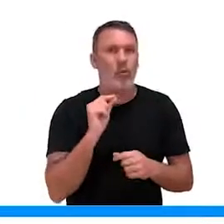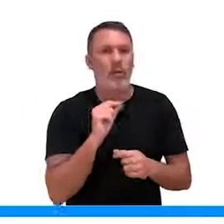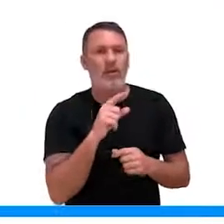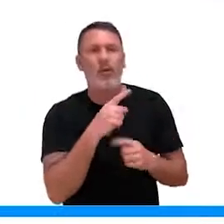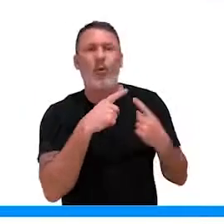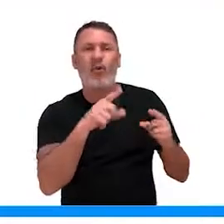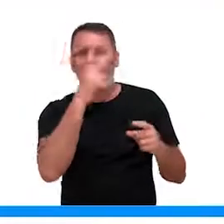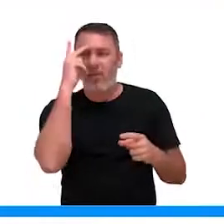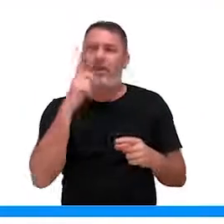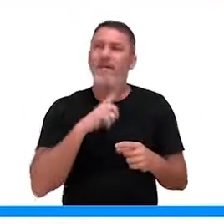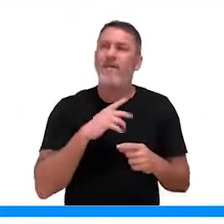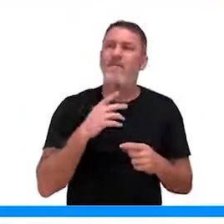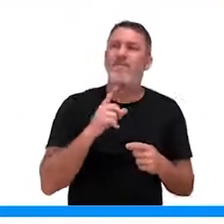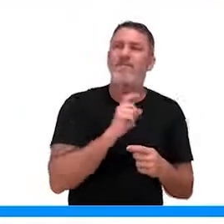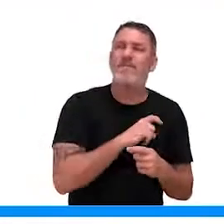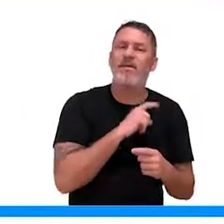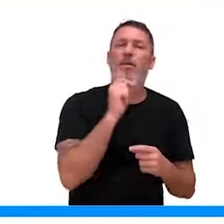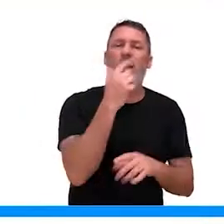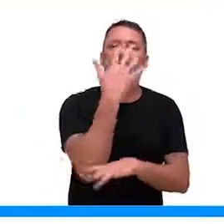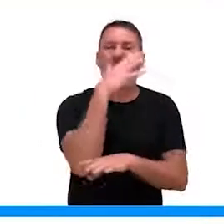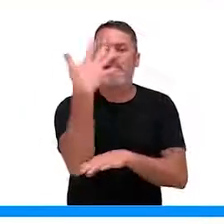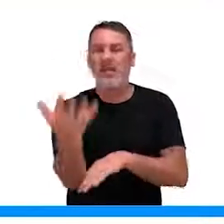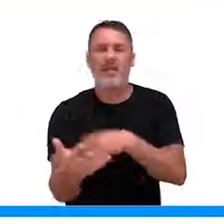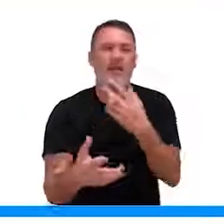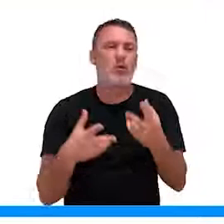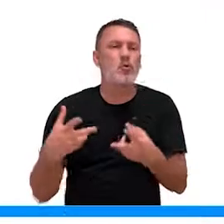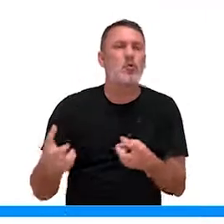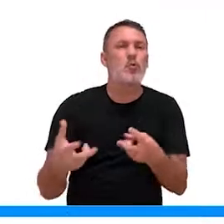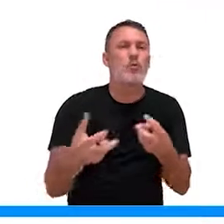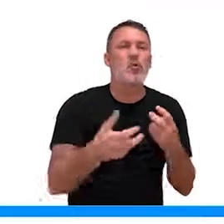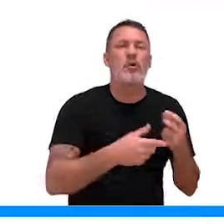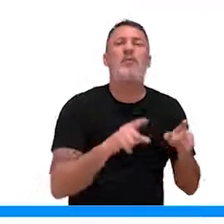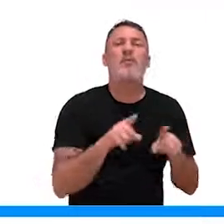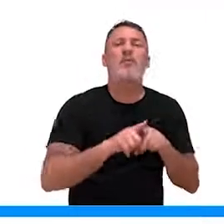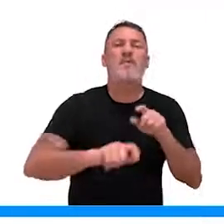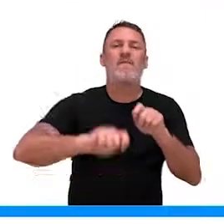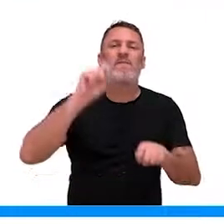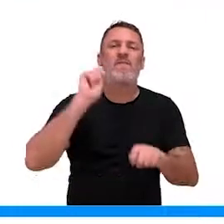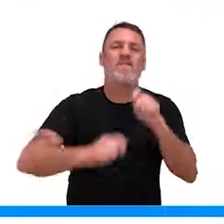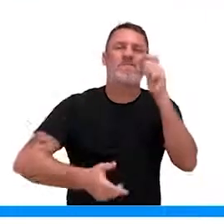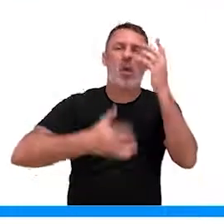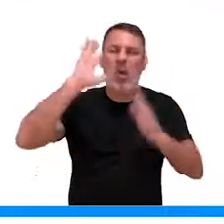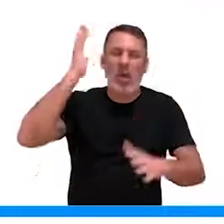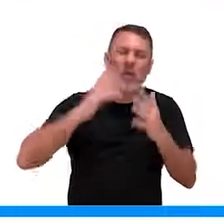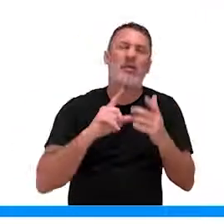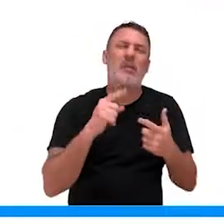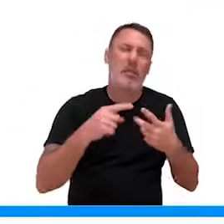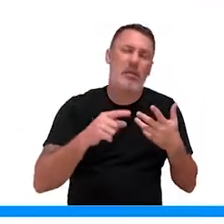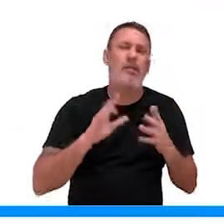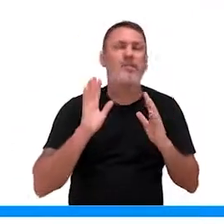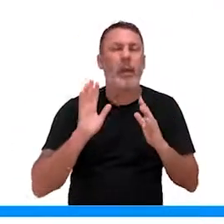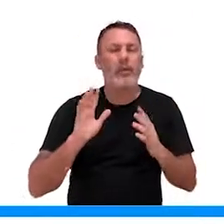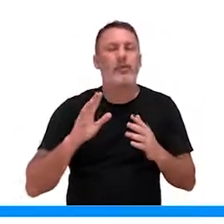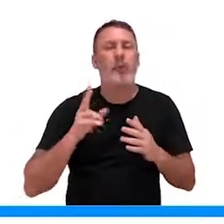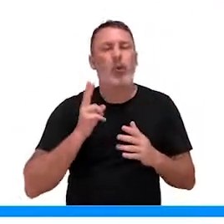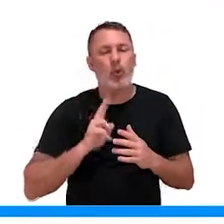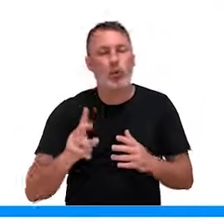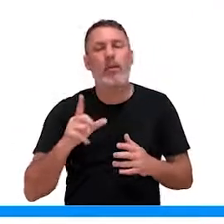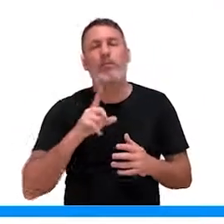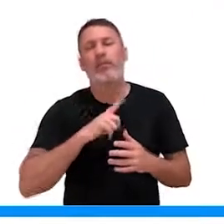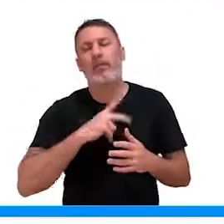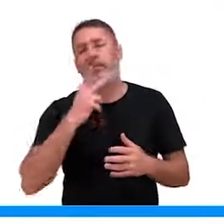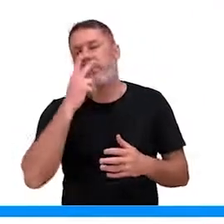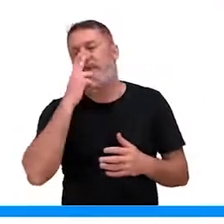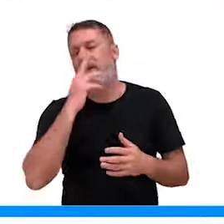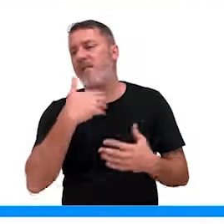que querem desmatar, contra a derrubada de árvores, contra incêndios florestais, e mesmo assim nós continuamos negligenciando